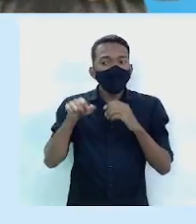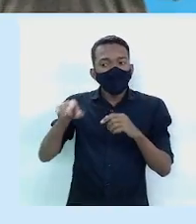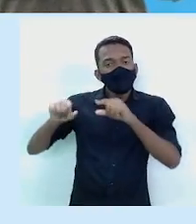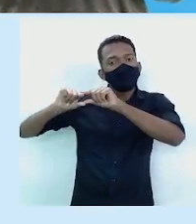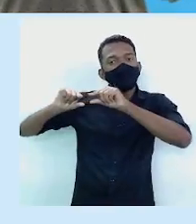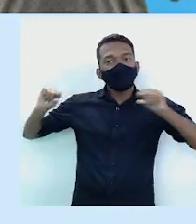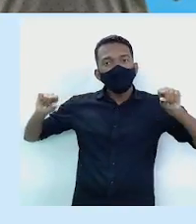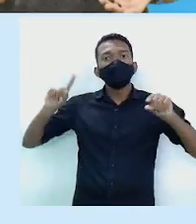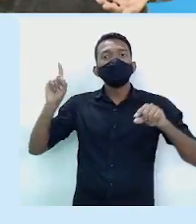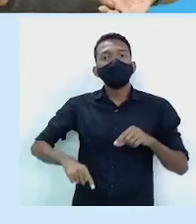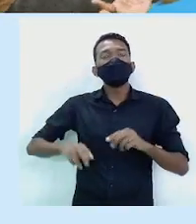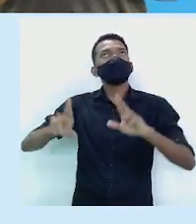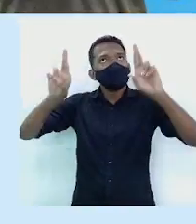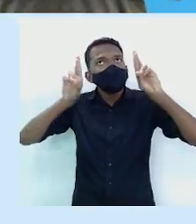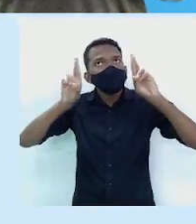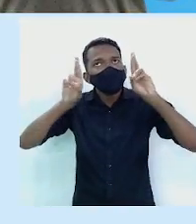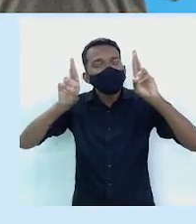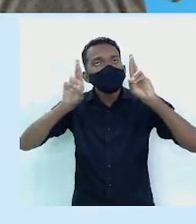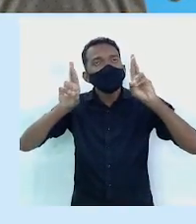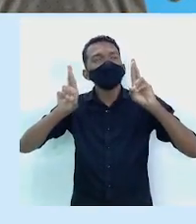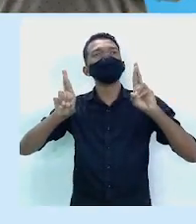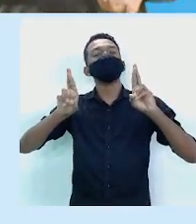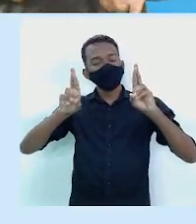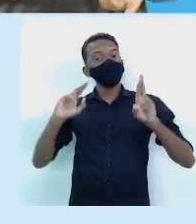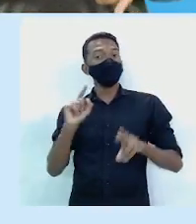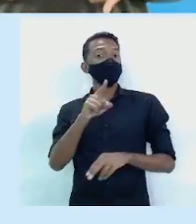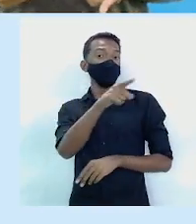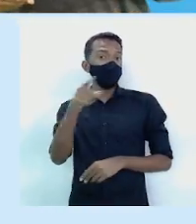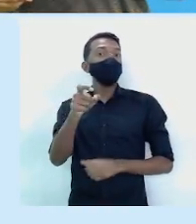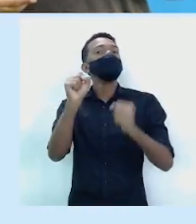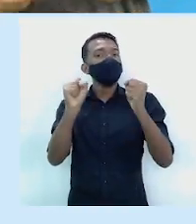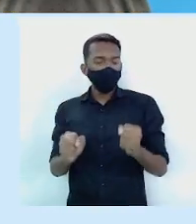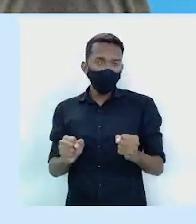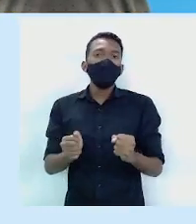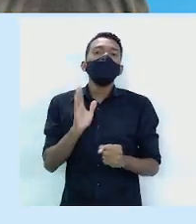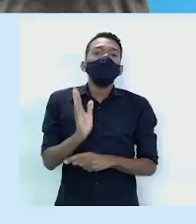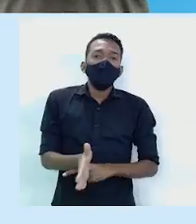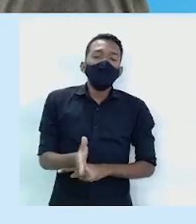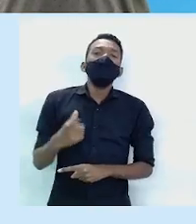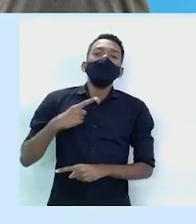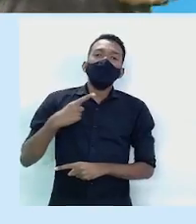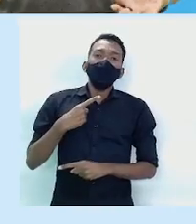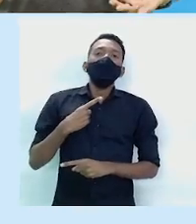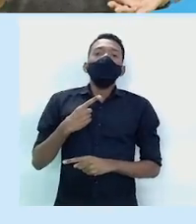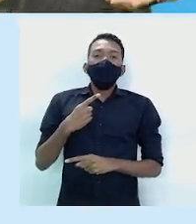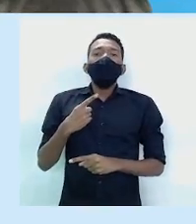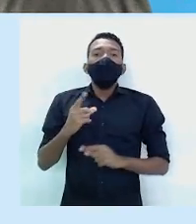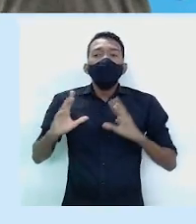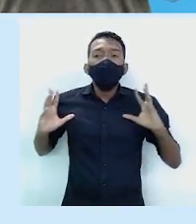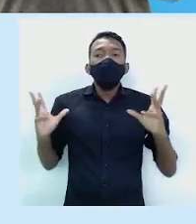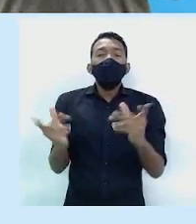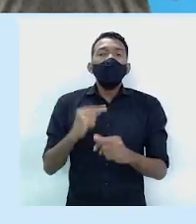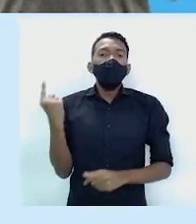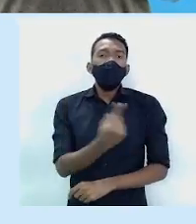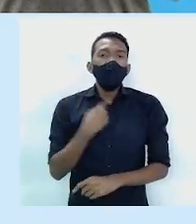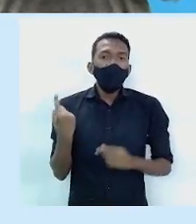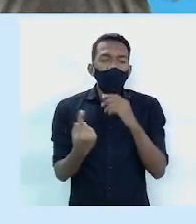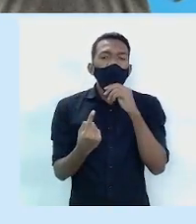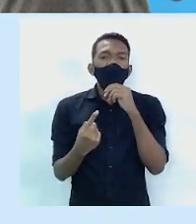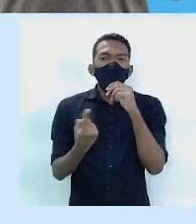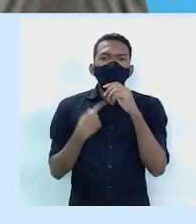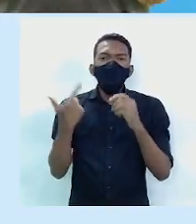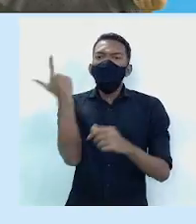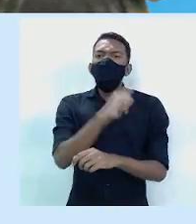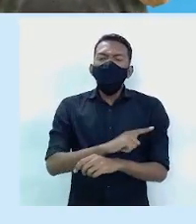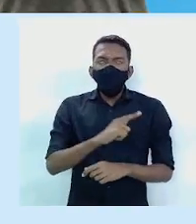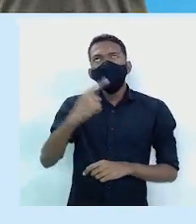frase muito otimista e que serve para você que está em casa, serve para mim, serve para todos nós, para que nós possamos ter